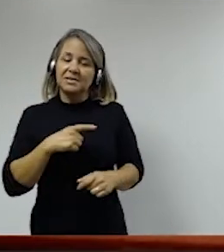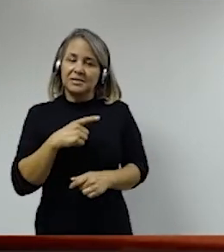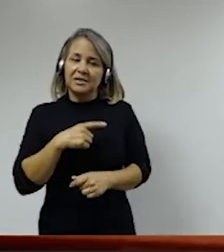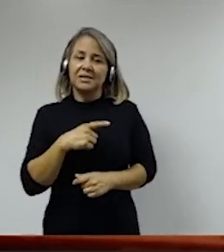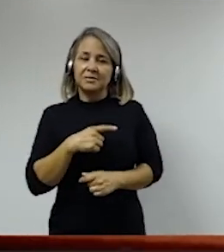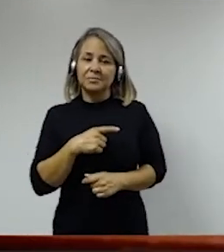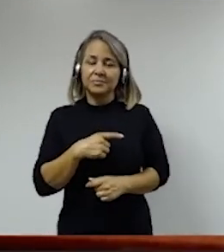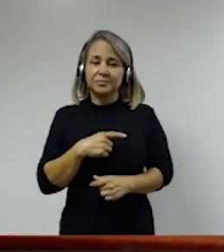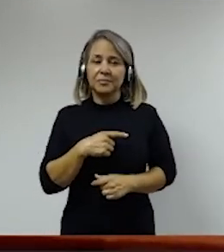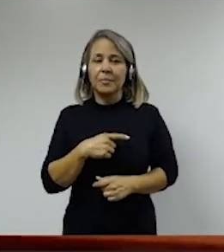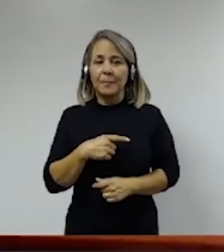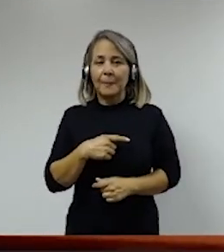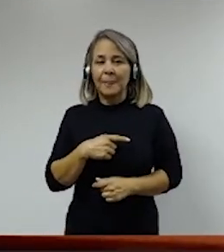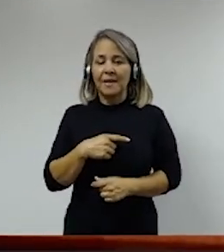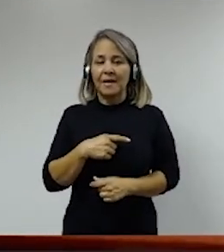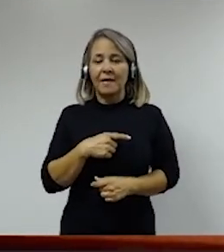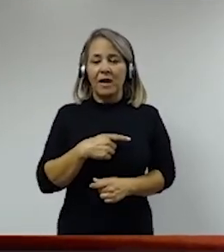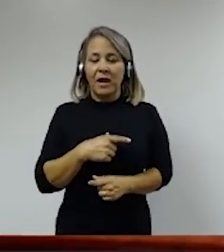a